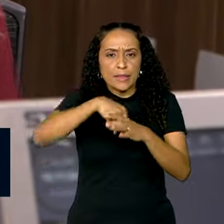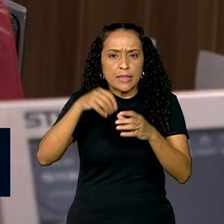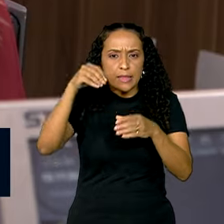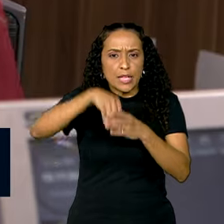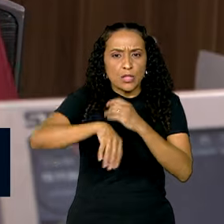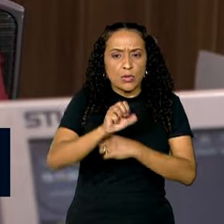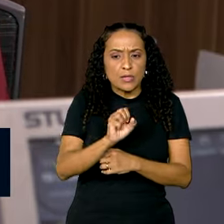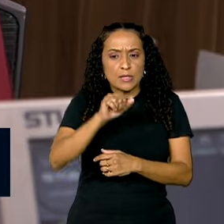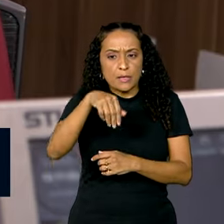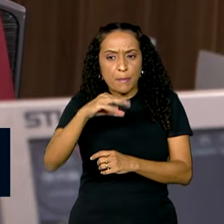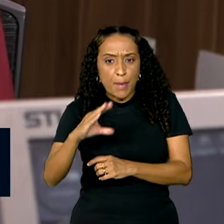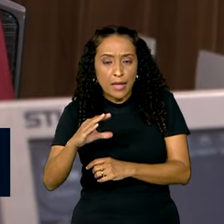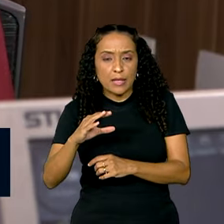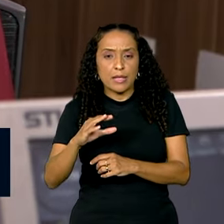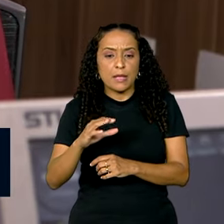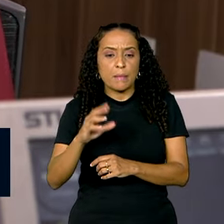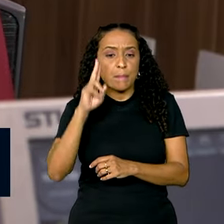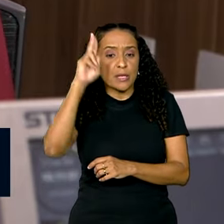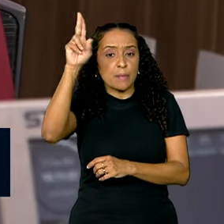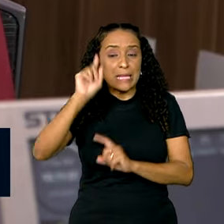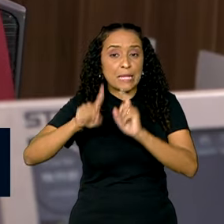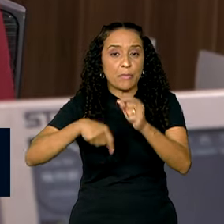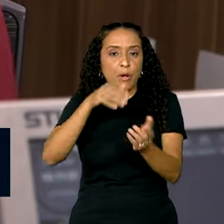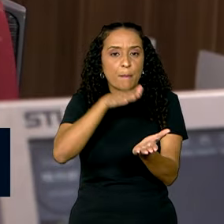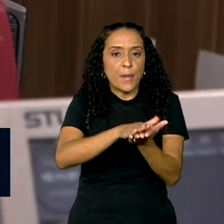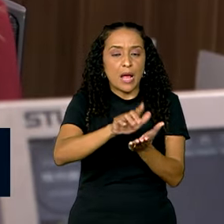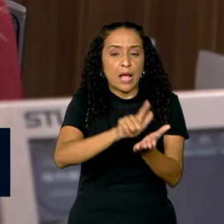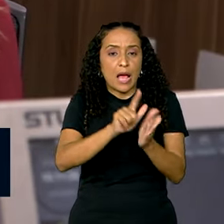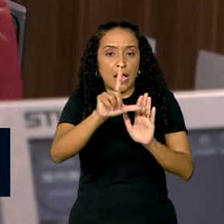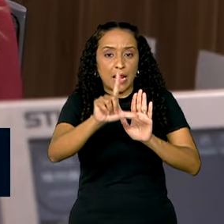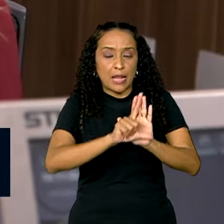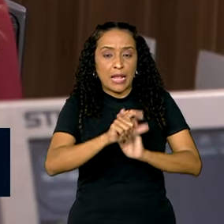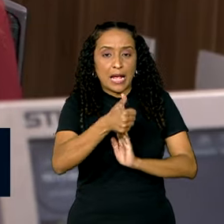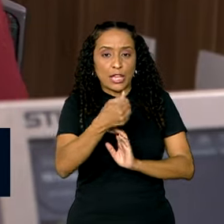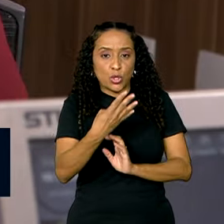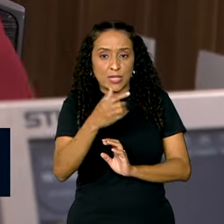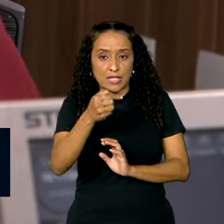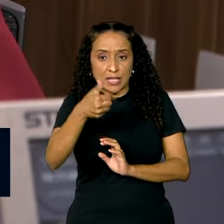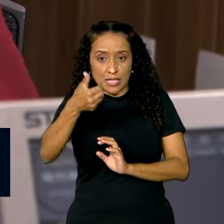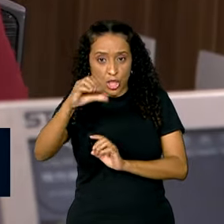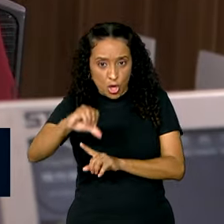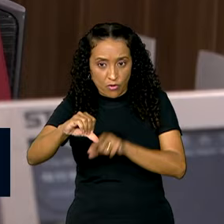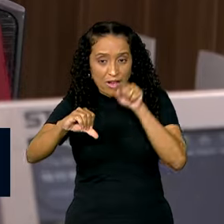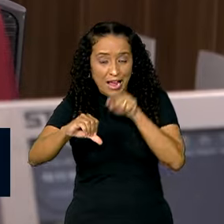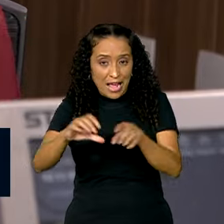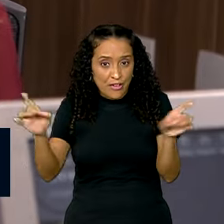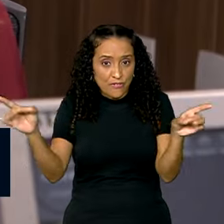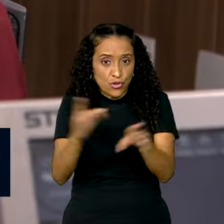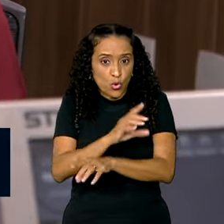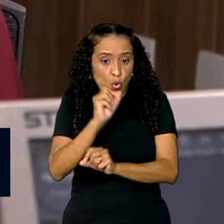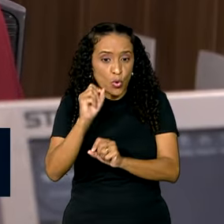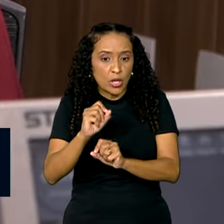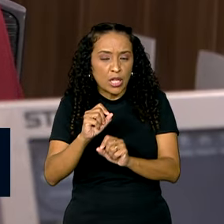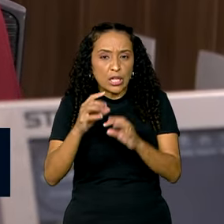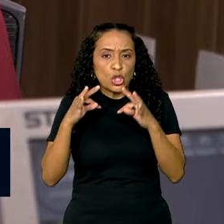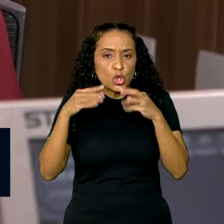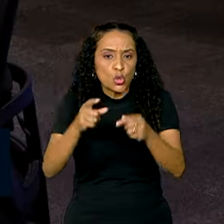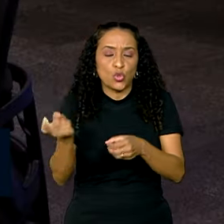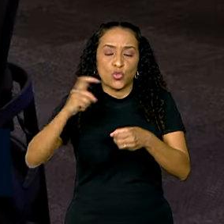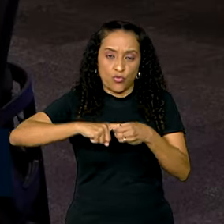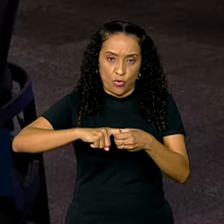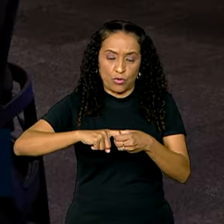cimec especialmente após a publicação da Lei 14719 essa lei foi qu fechou o escopo do que seria a